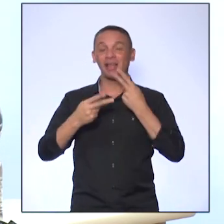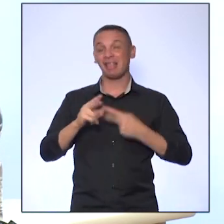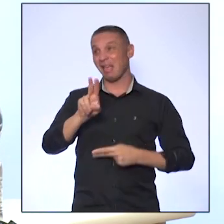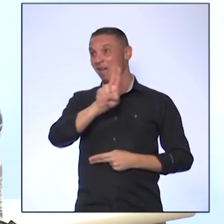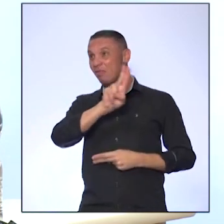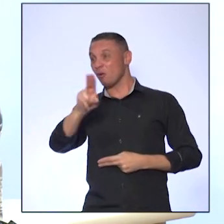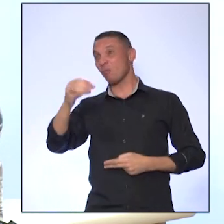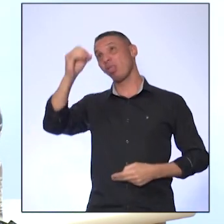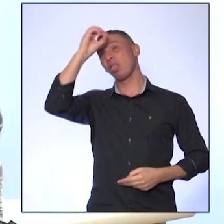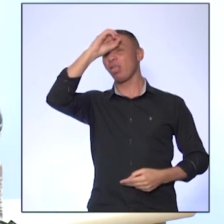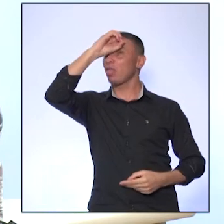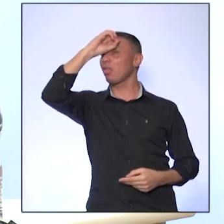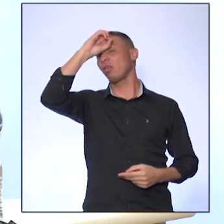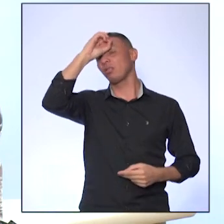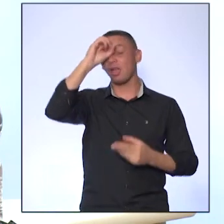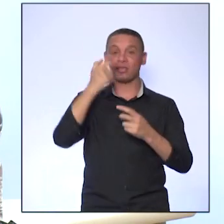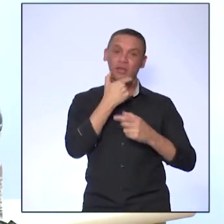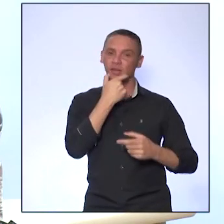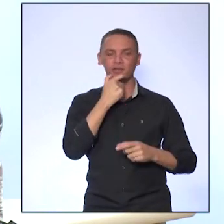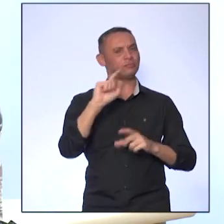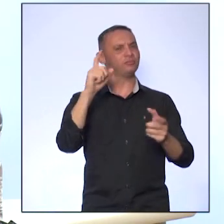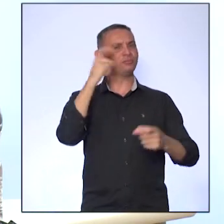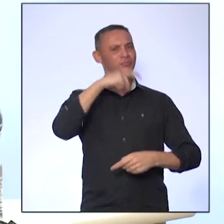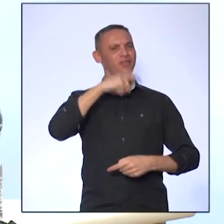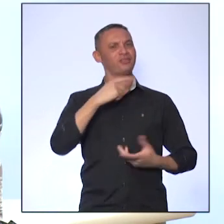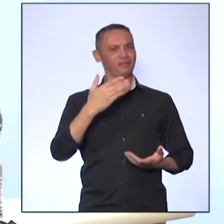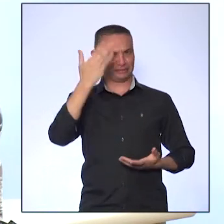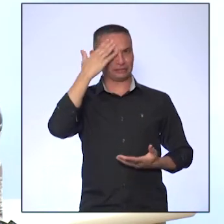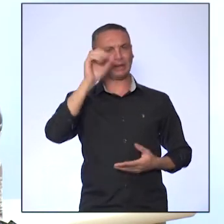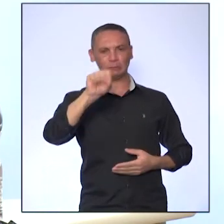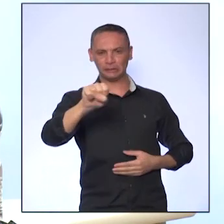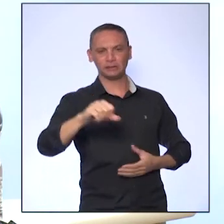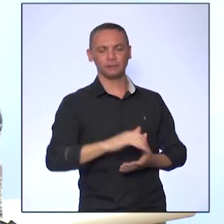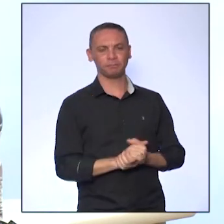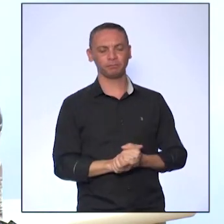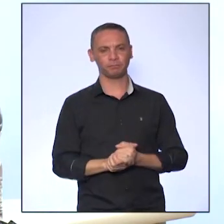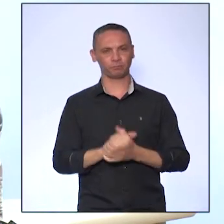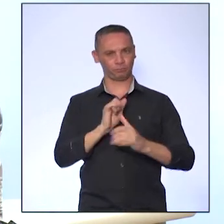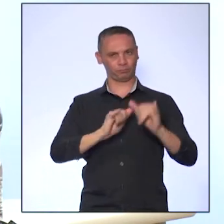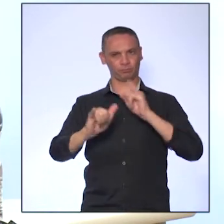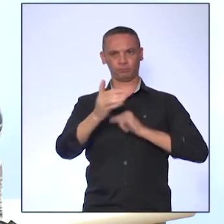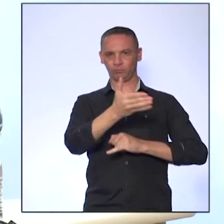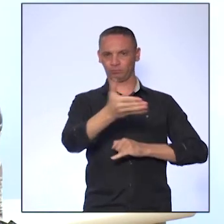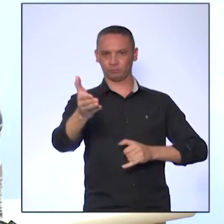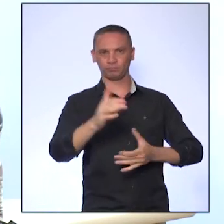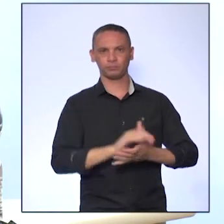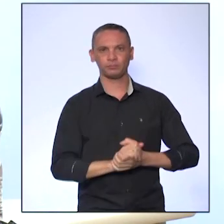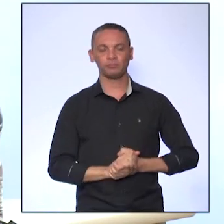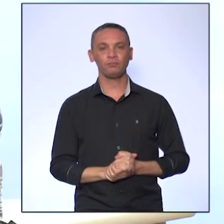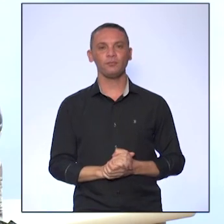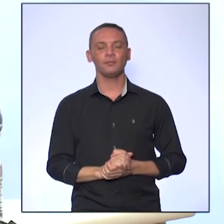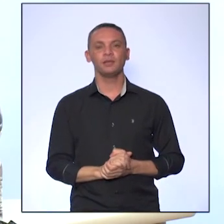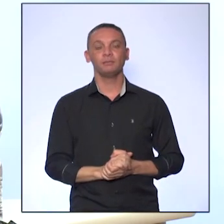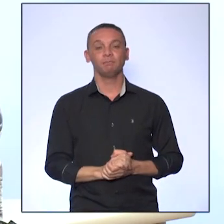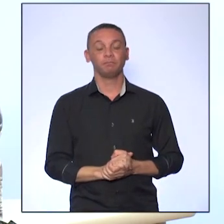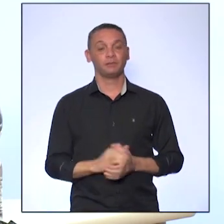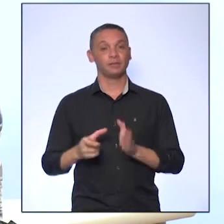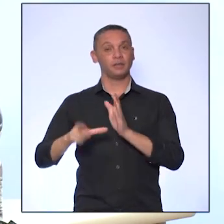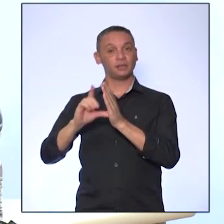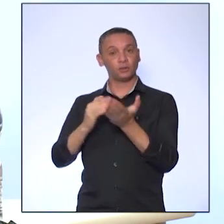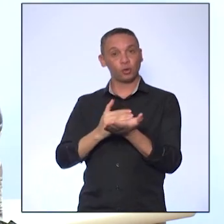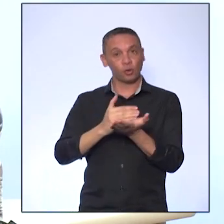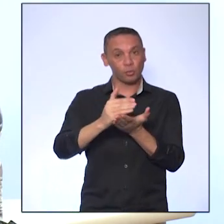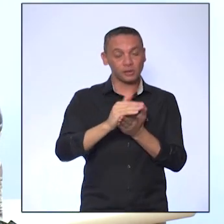não sabem nada de inglês, ok? Eu tenho uns recadinhos para dar para vocês. Antes de começar a aula, eu vou passar